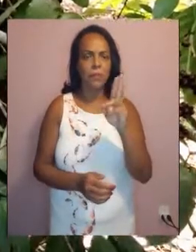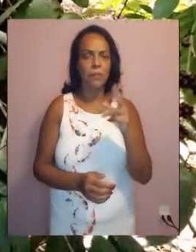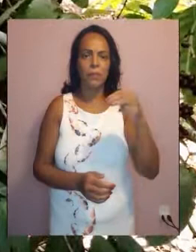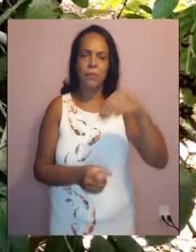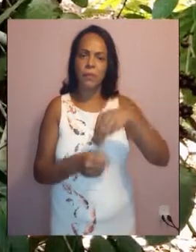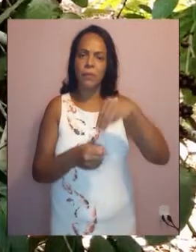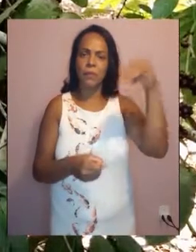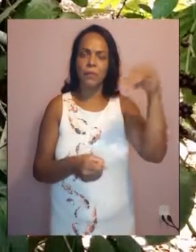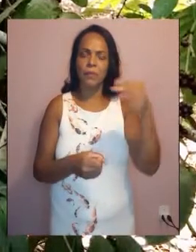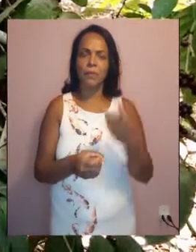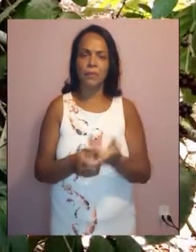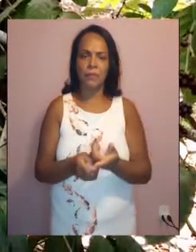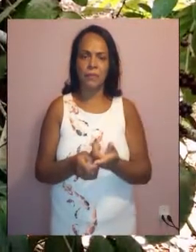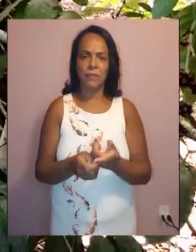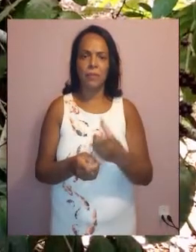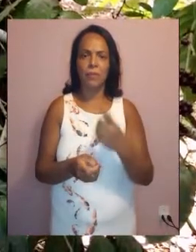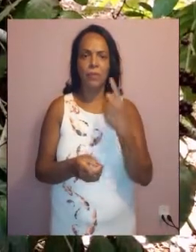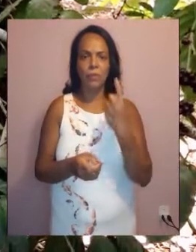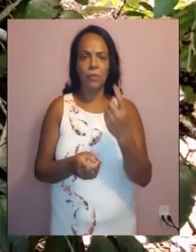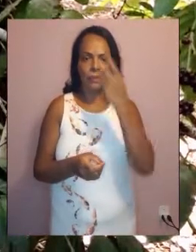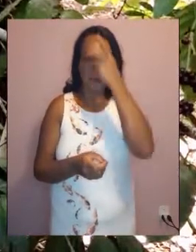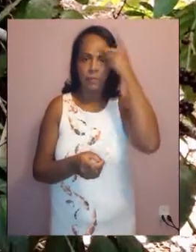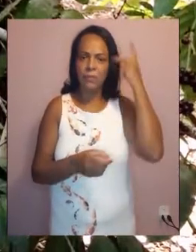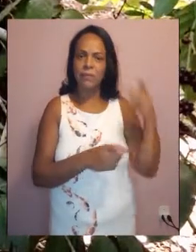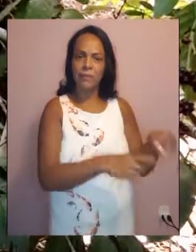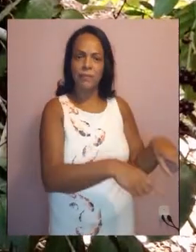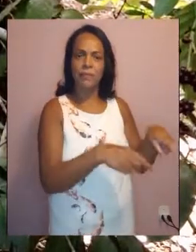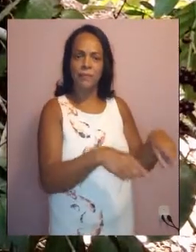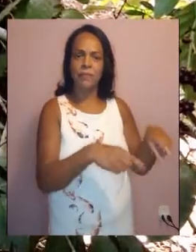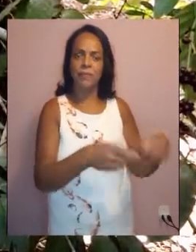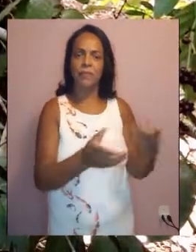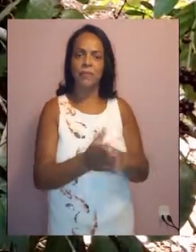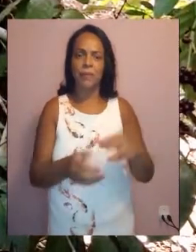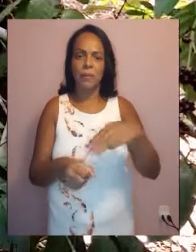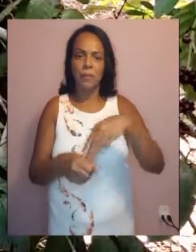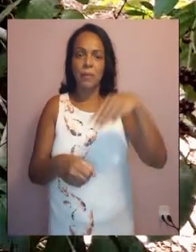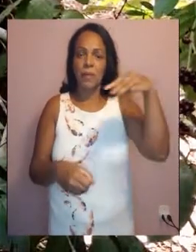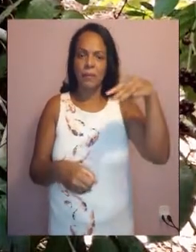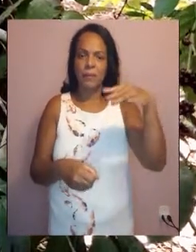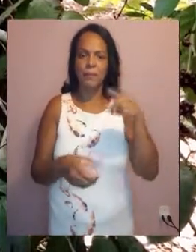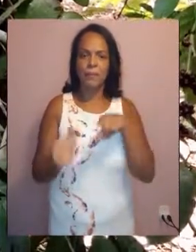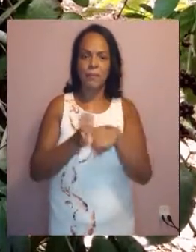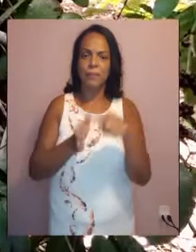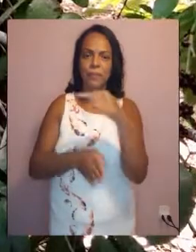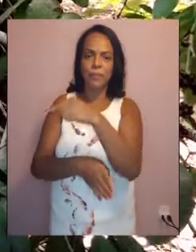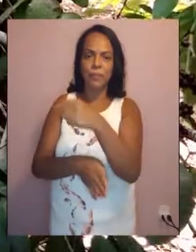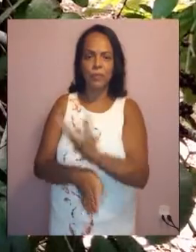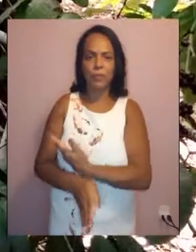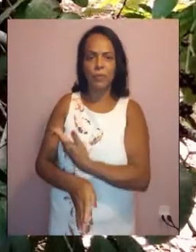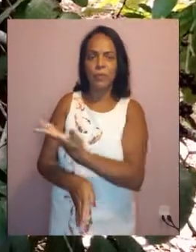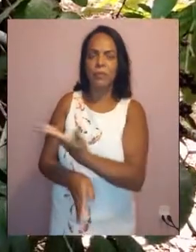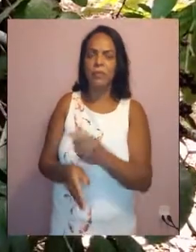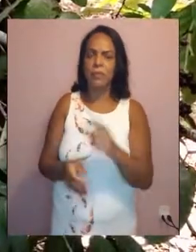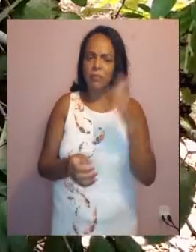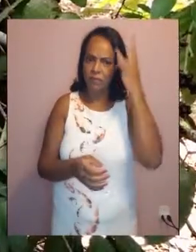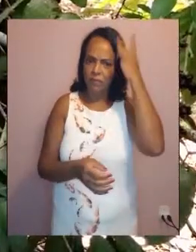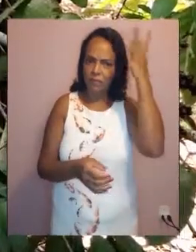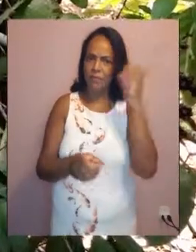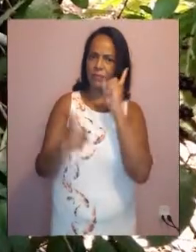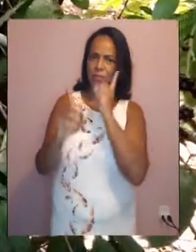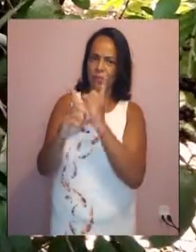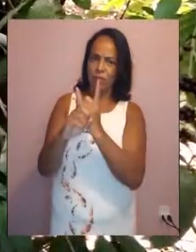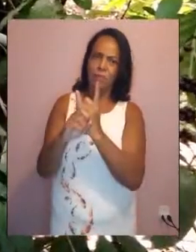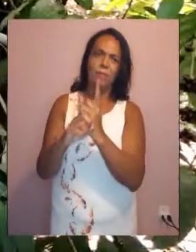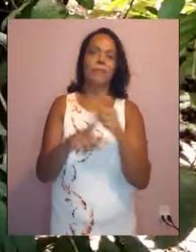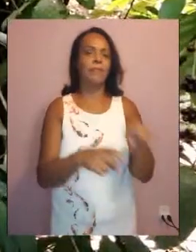encontrar? O Antônio Costa disse: sei, é fácil encontrar. Vai ter uma reunião tal dia, eles